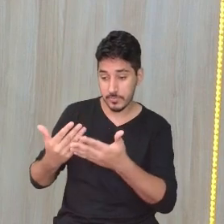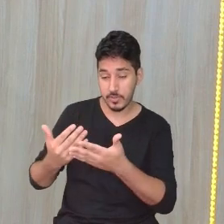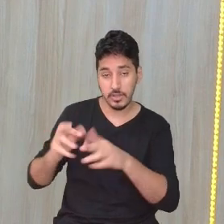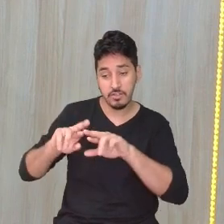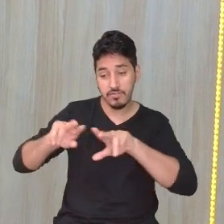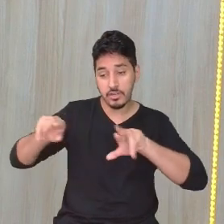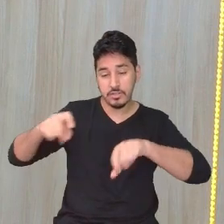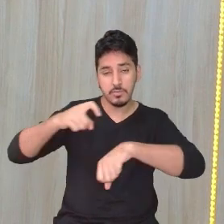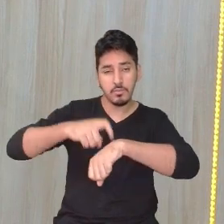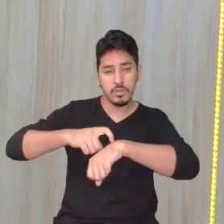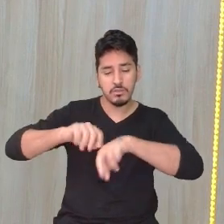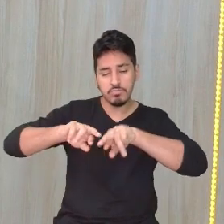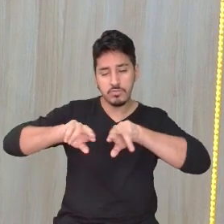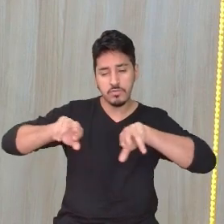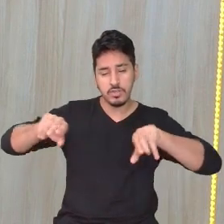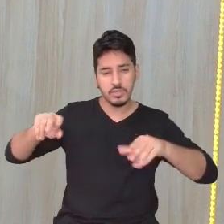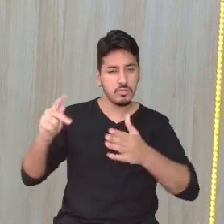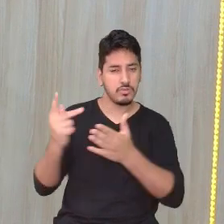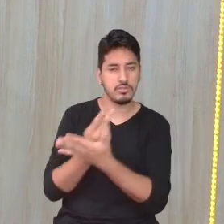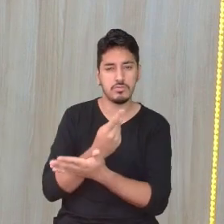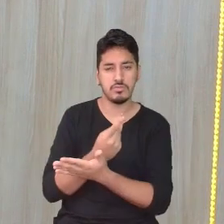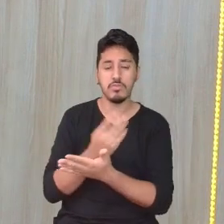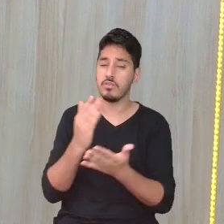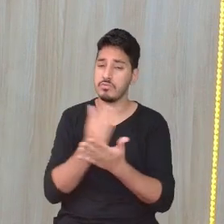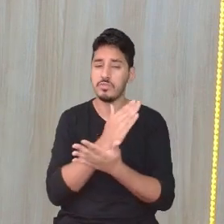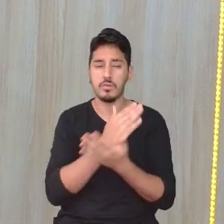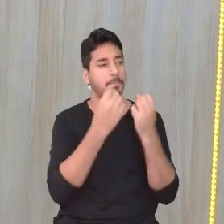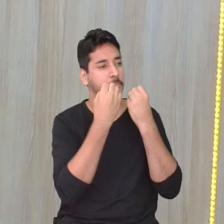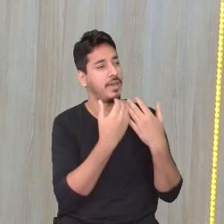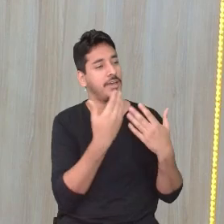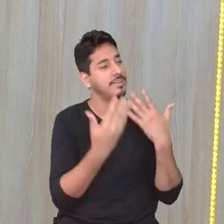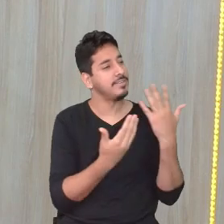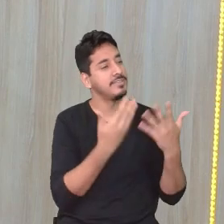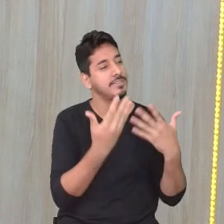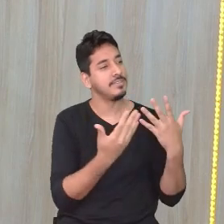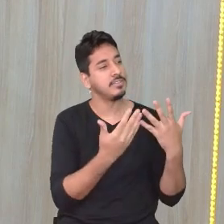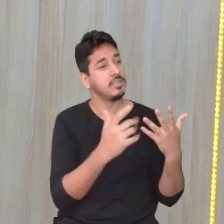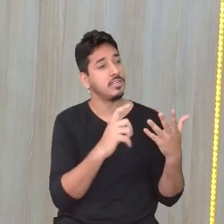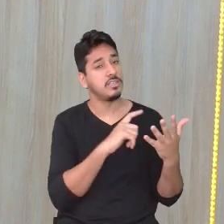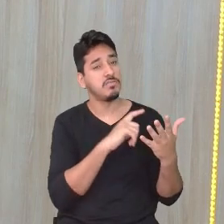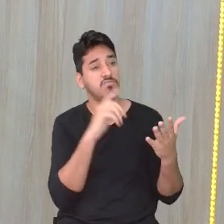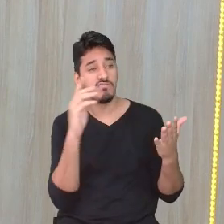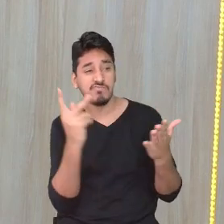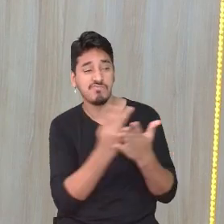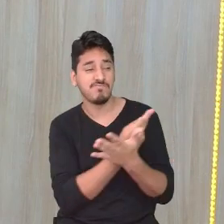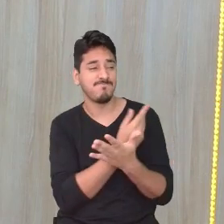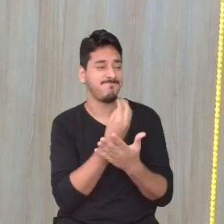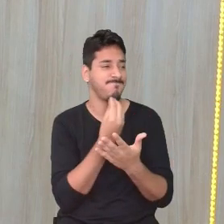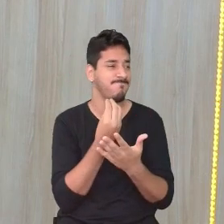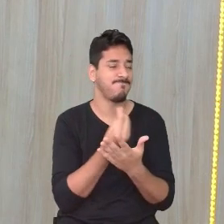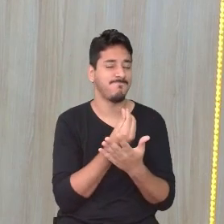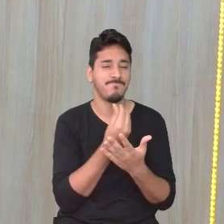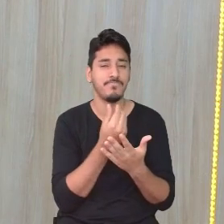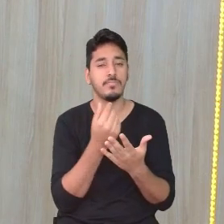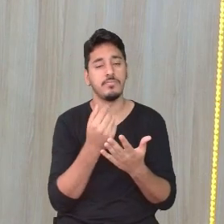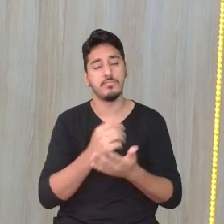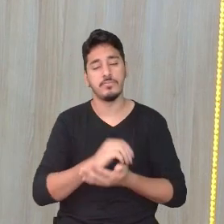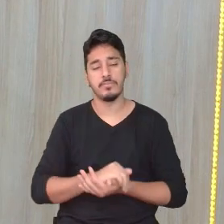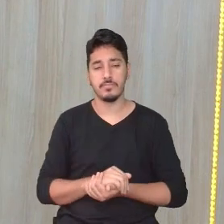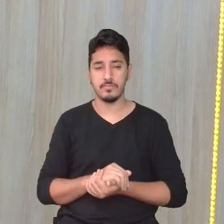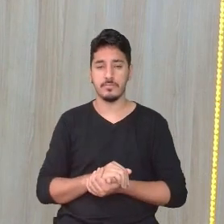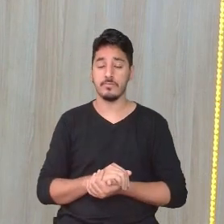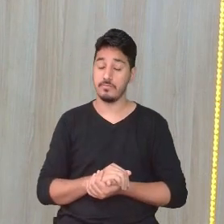diferentes situações, até quando está indo tudo muito bem, a gente sempre tem situações a enfrentar. Uma